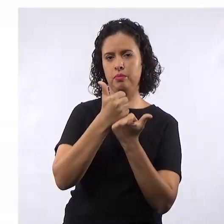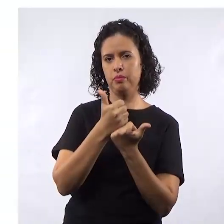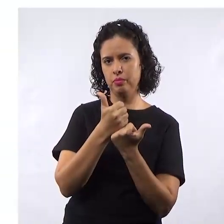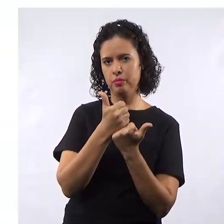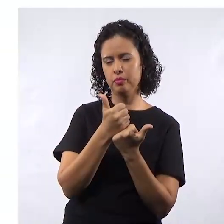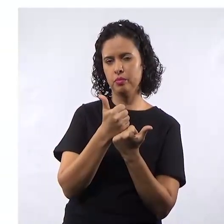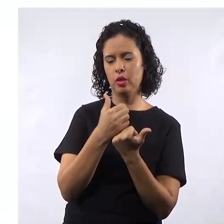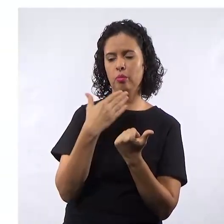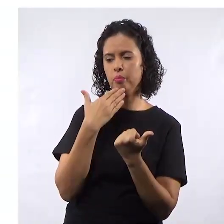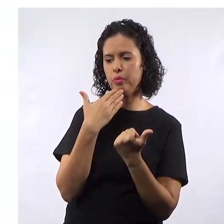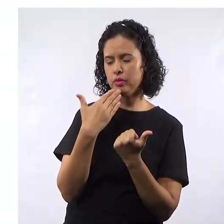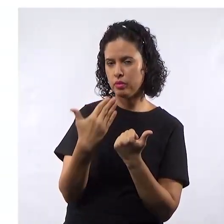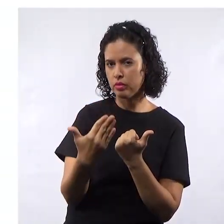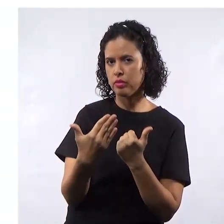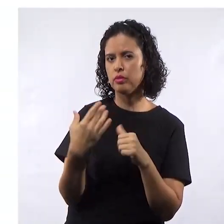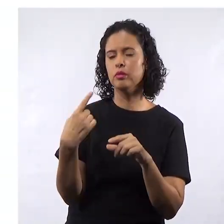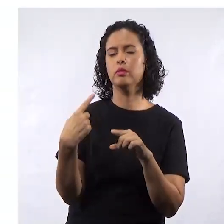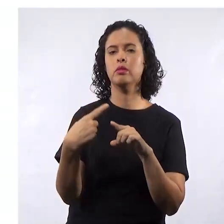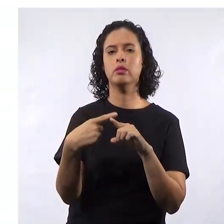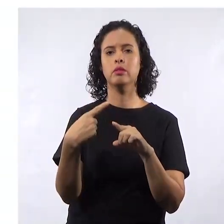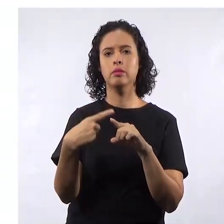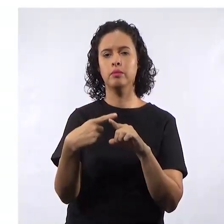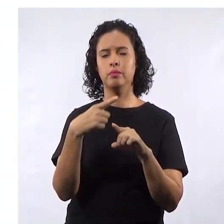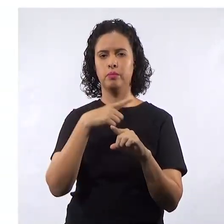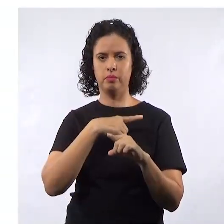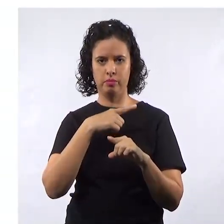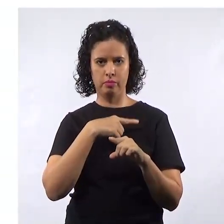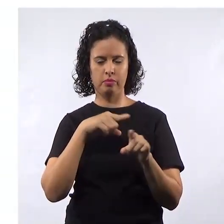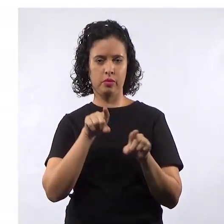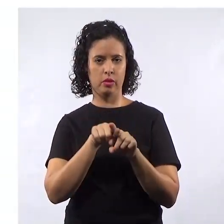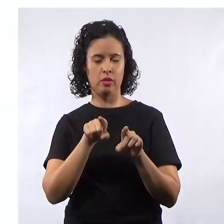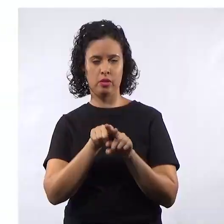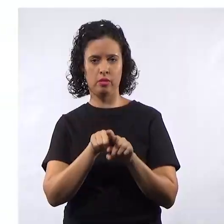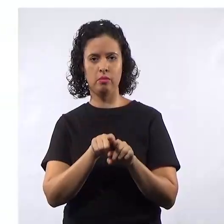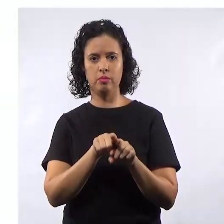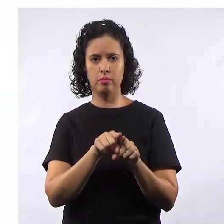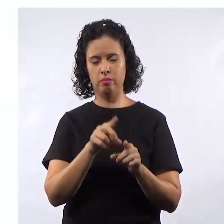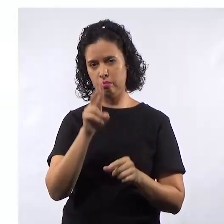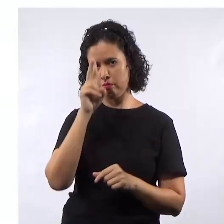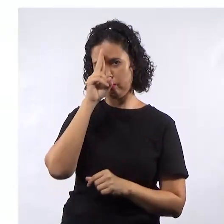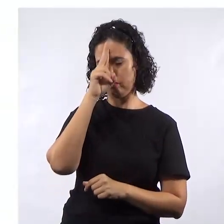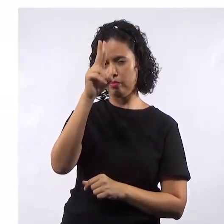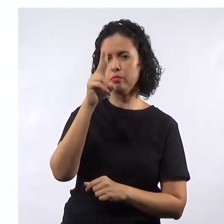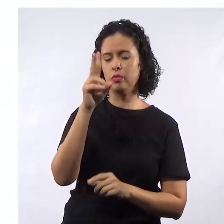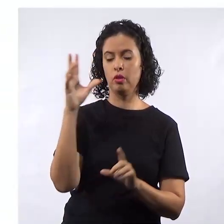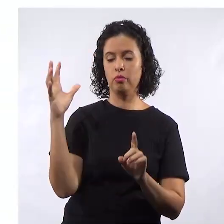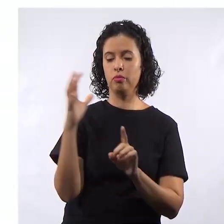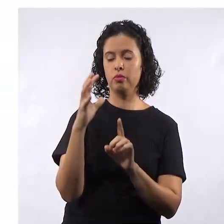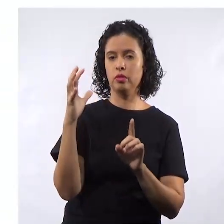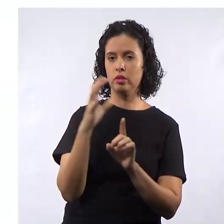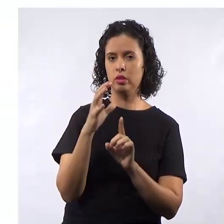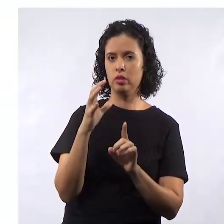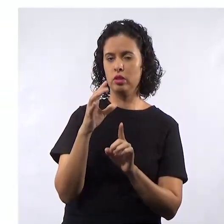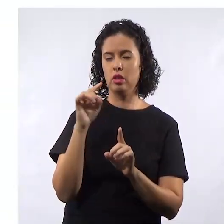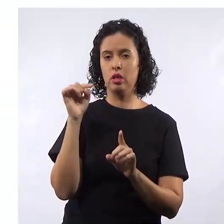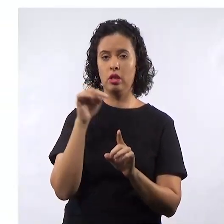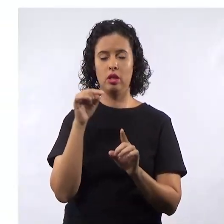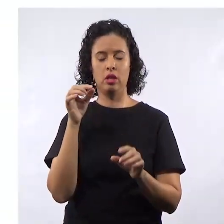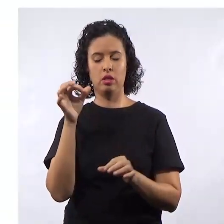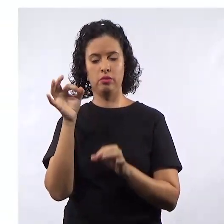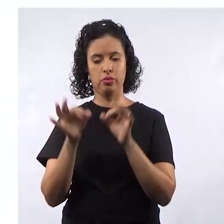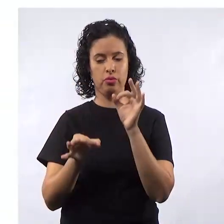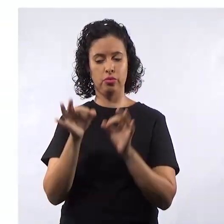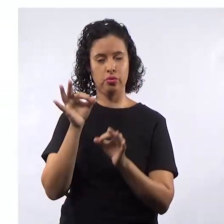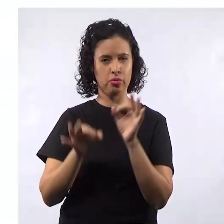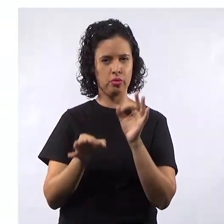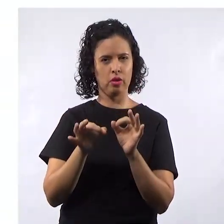alicerçando aí um pedido meu, porque ela tem também um poder de estar aí influenciando. O juiz não é obrigatório a seguir